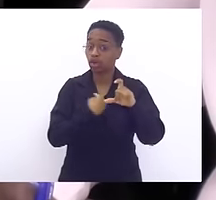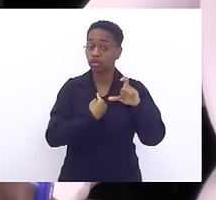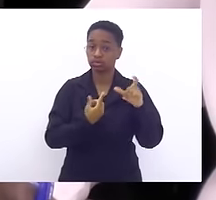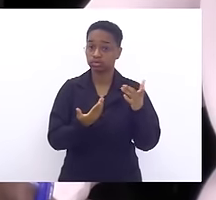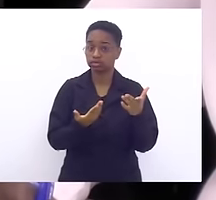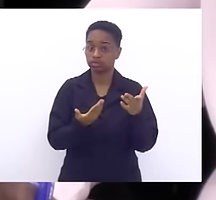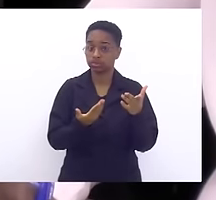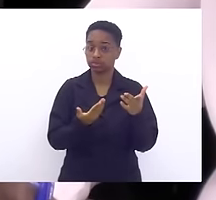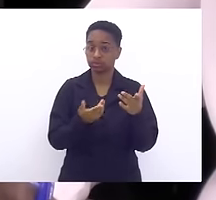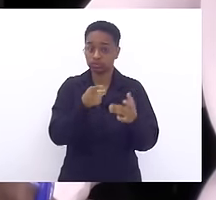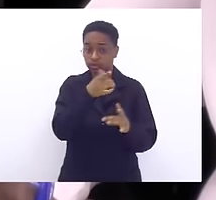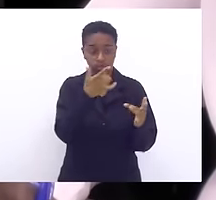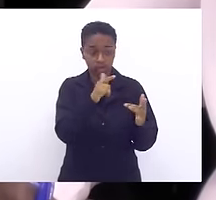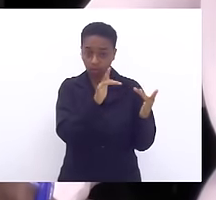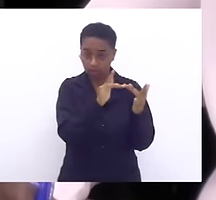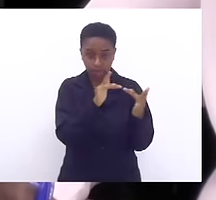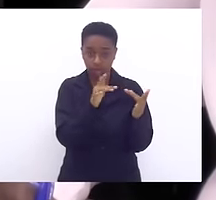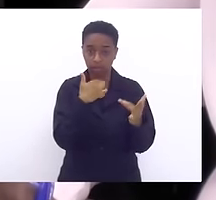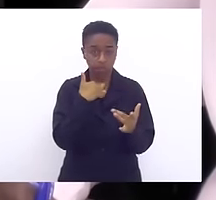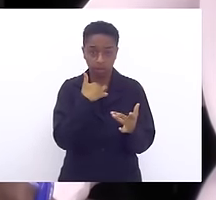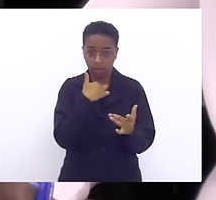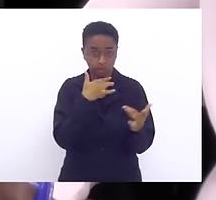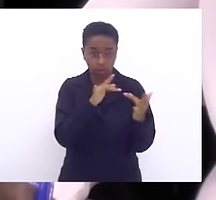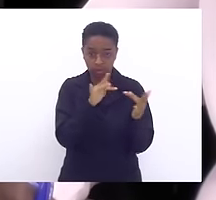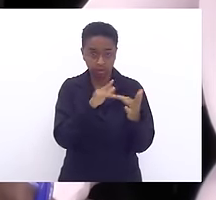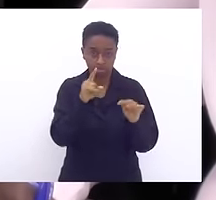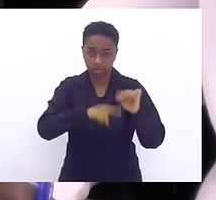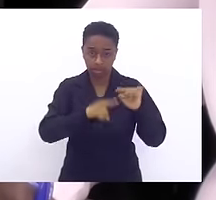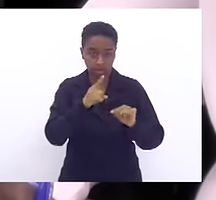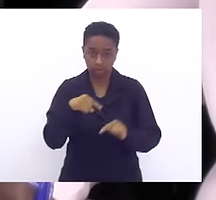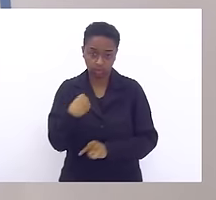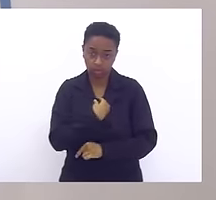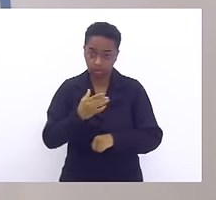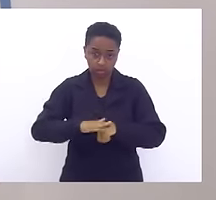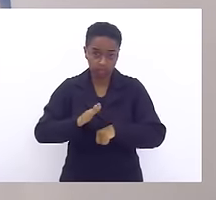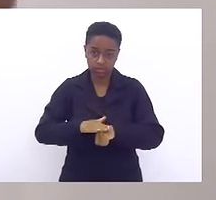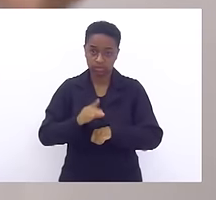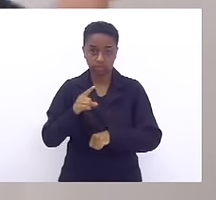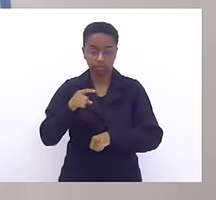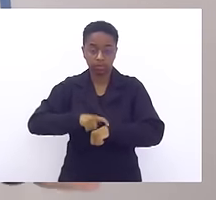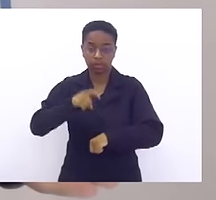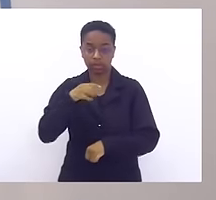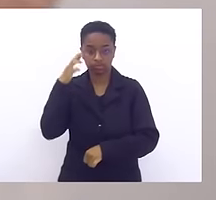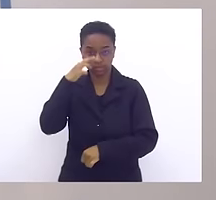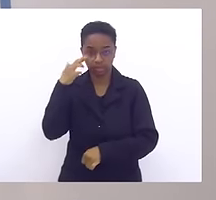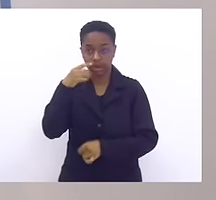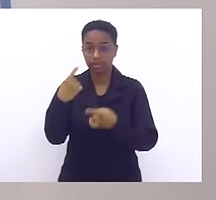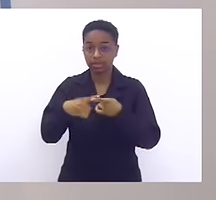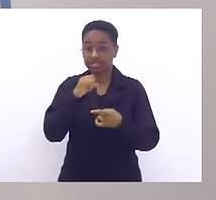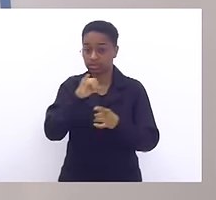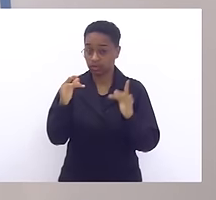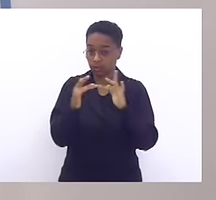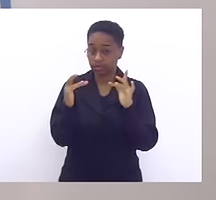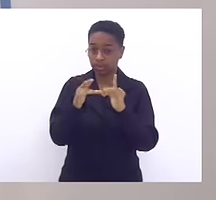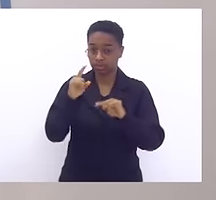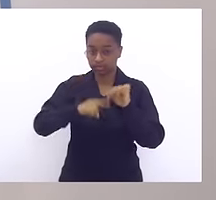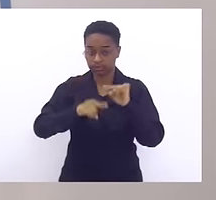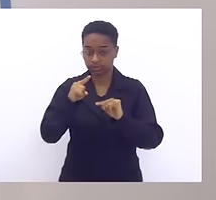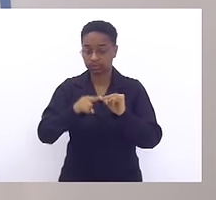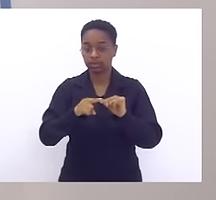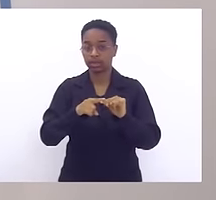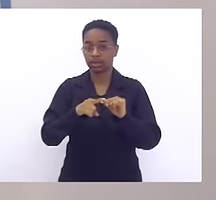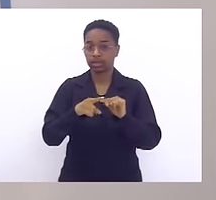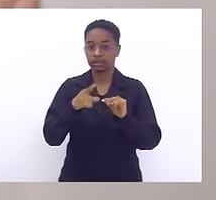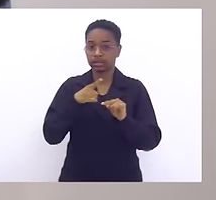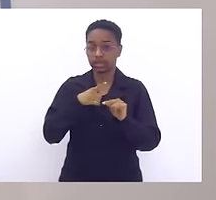O senhor não vai ter acesso a isso O senhor não pode ter acesso aos elementos de nossa convicção da investigação se o senhor tiver acesso a esses elementos o senhor atrapalha a investigação